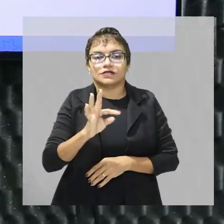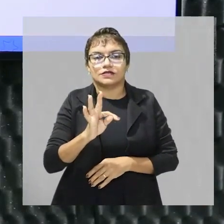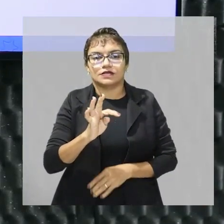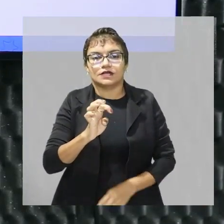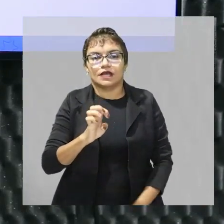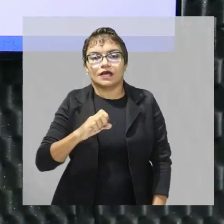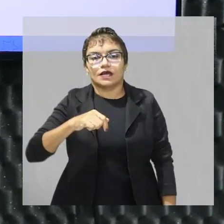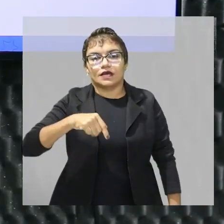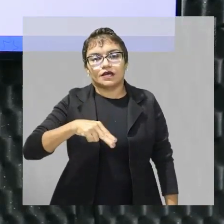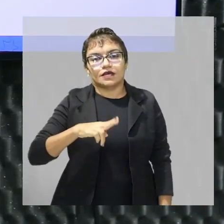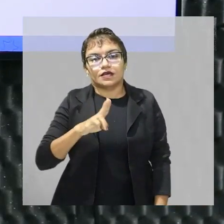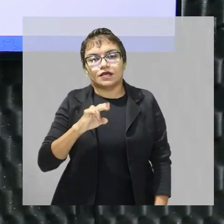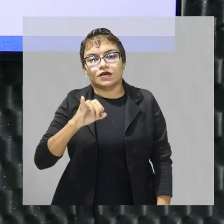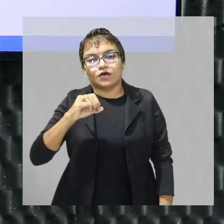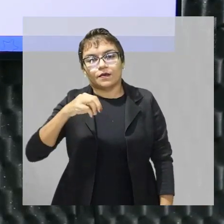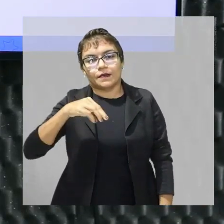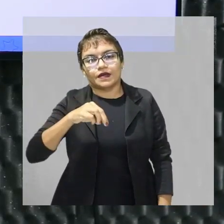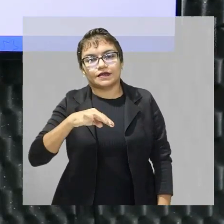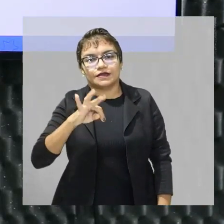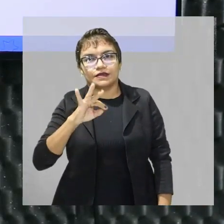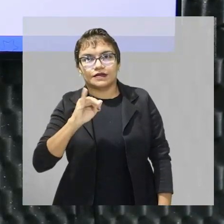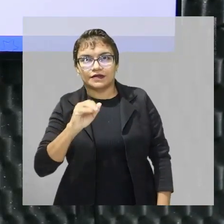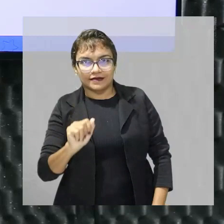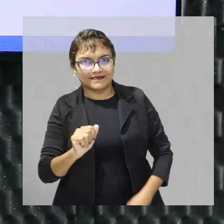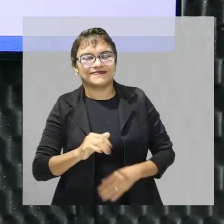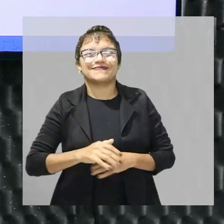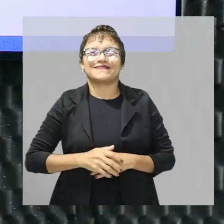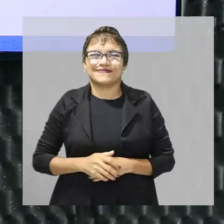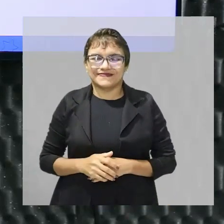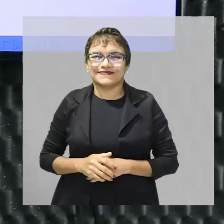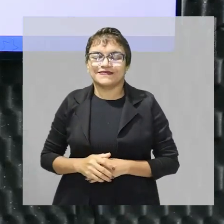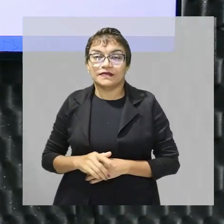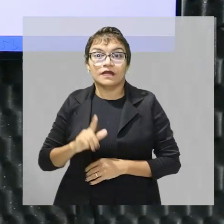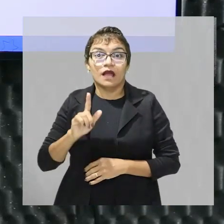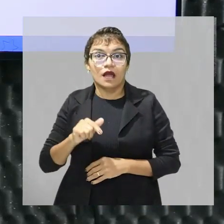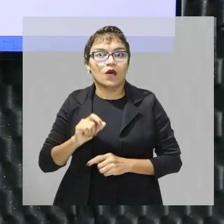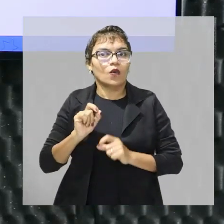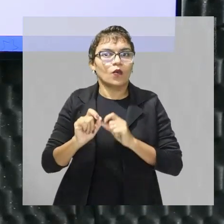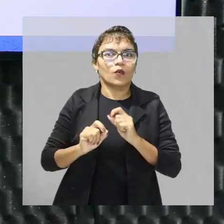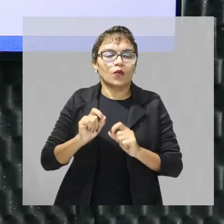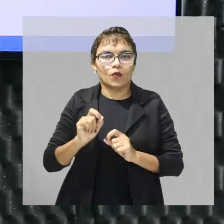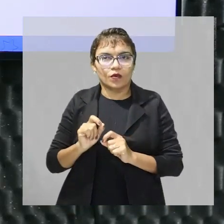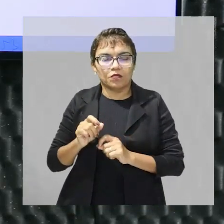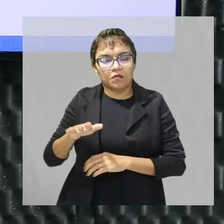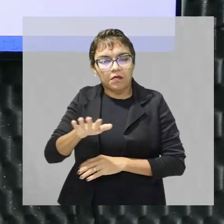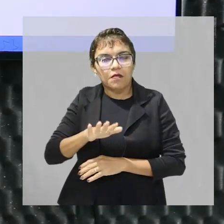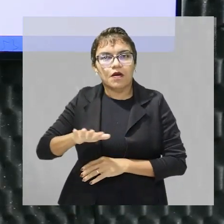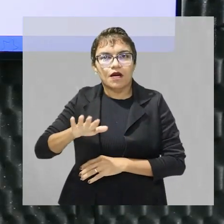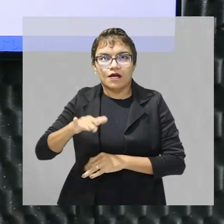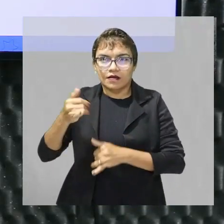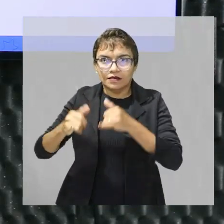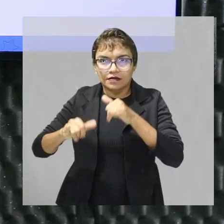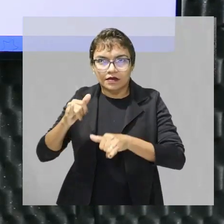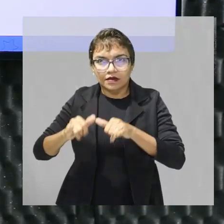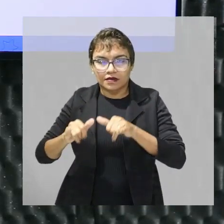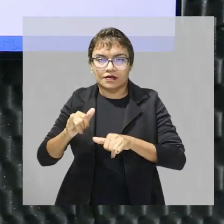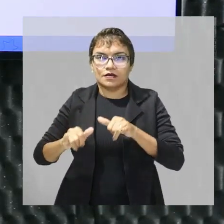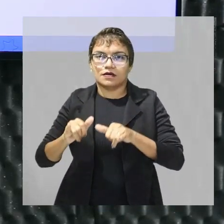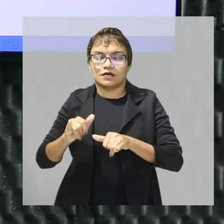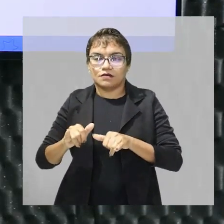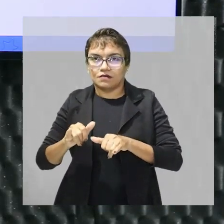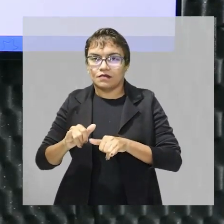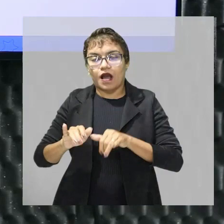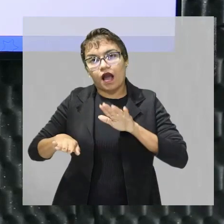os cálculos estequiométricos, ok? É um tópico da química que às vezes o aluno sente um